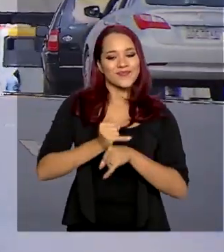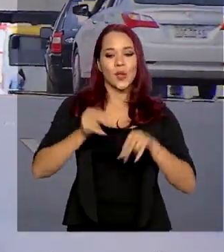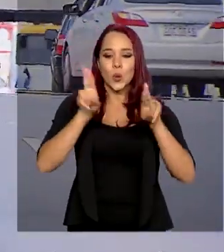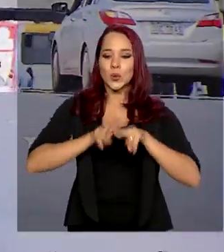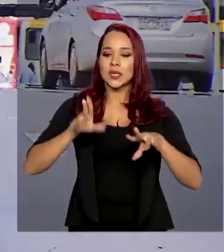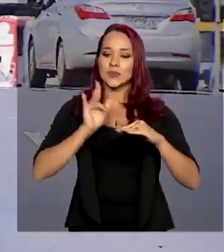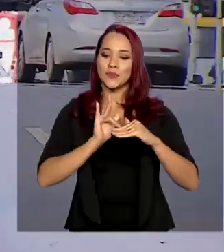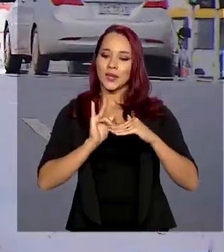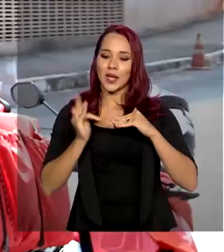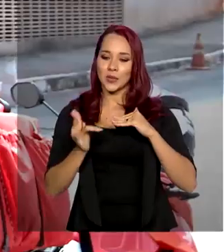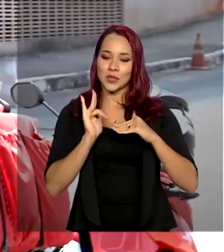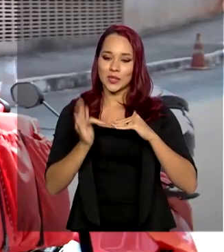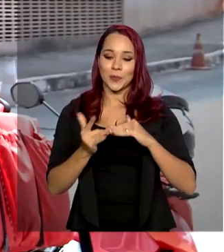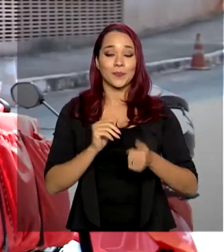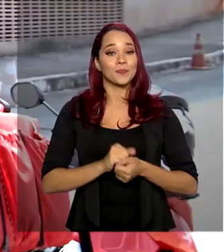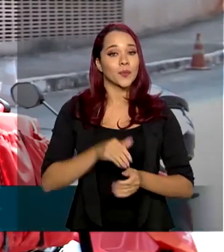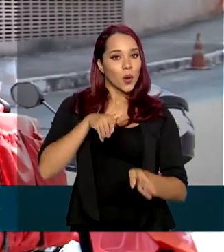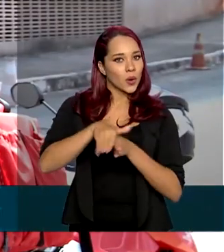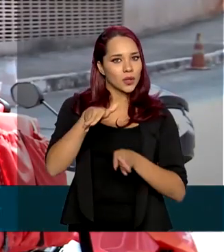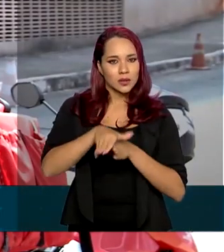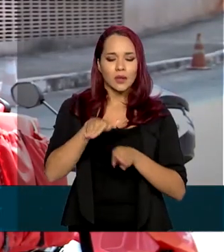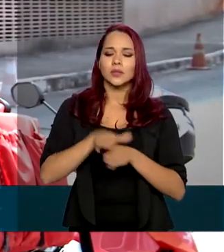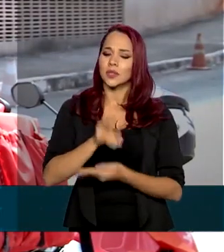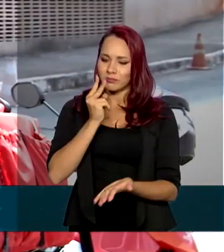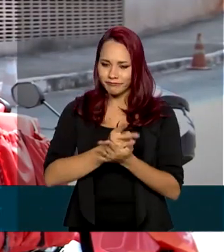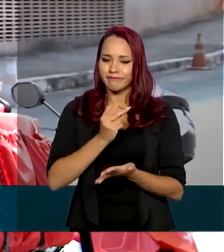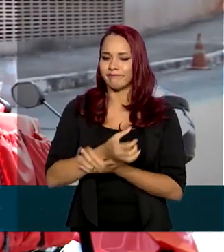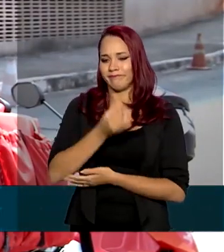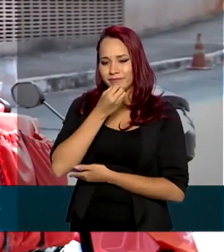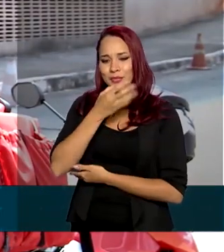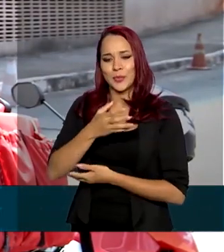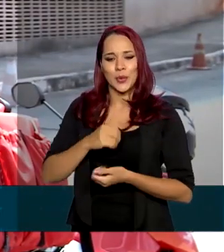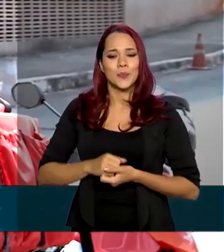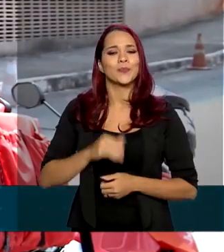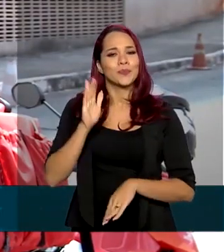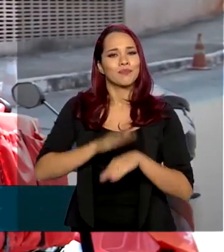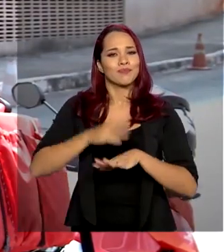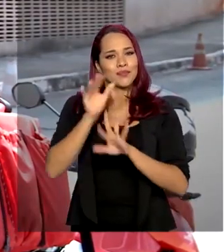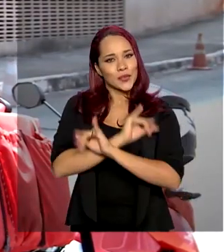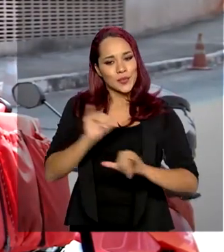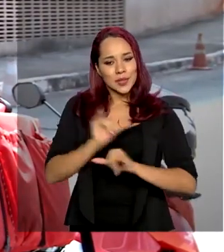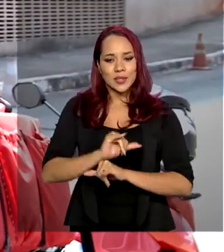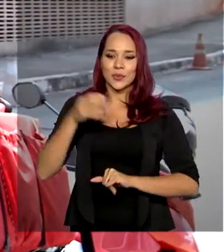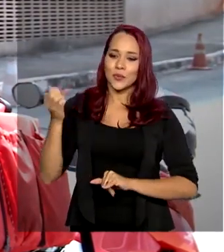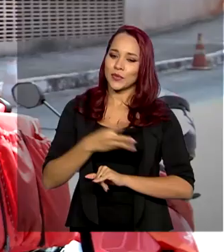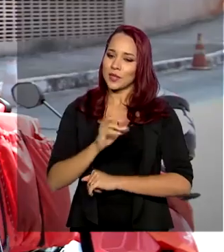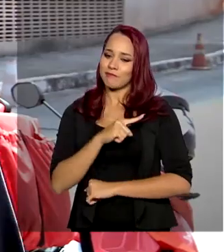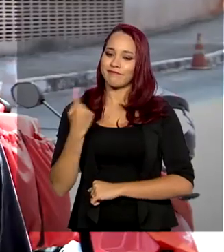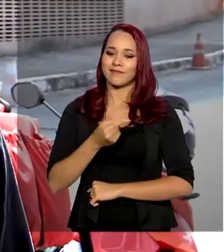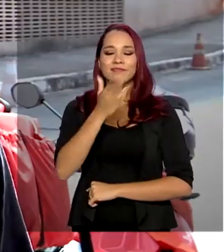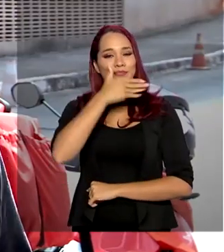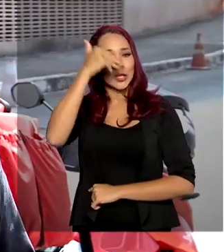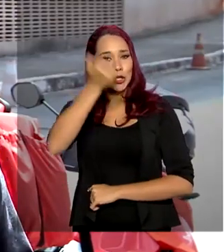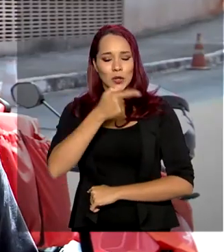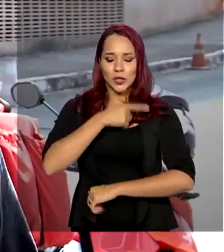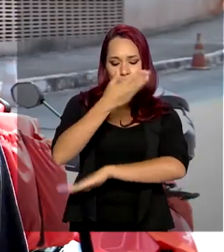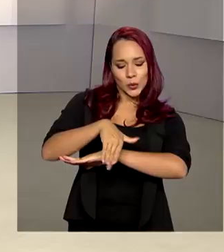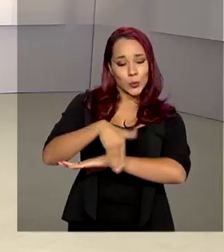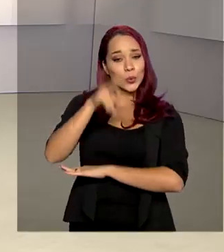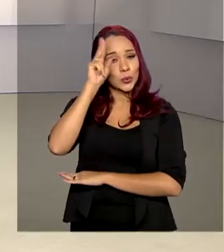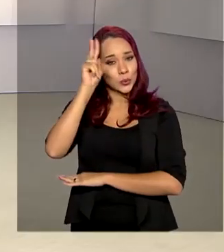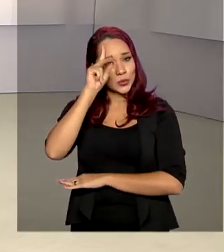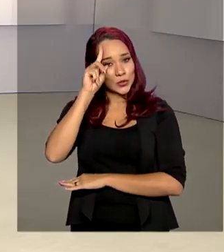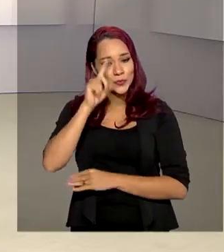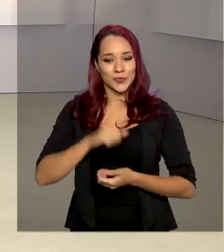redes sociais. A orientação nunca é demais, né? Quanto mais informação, novidade para a gente, melhor, né, que está aí no arro do dia a dia.